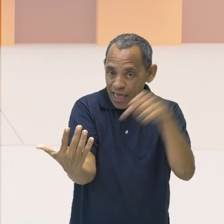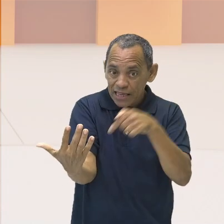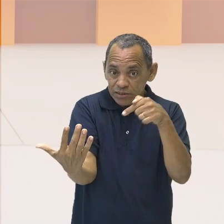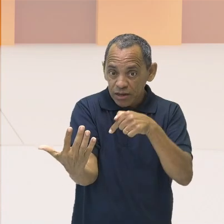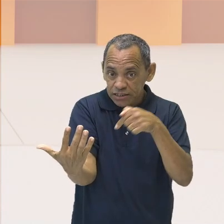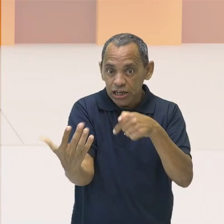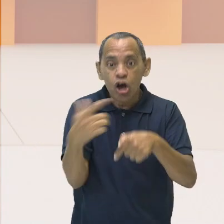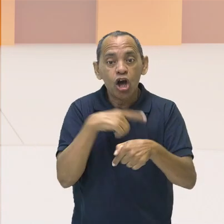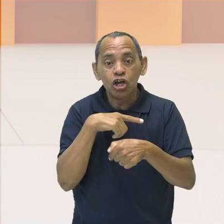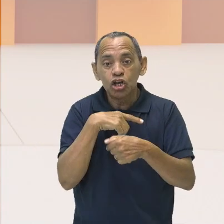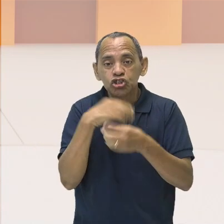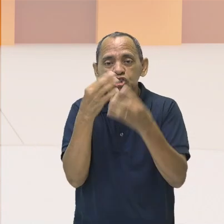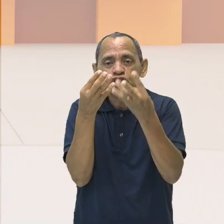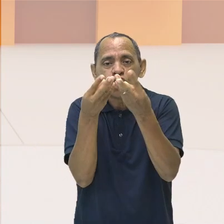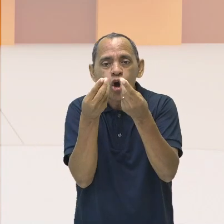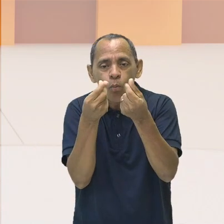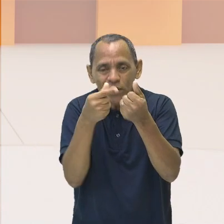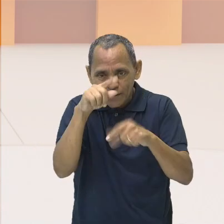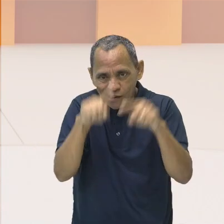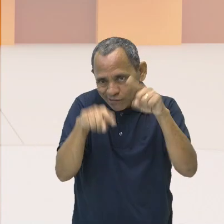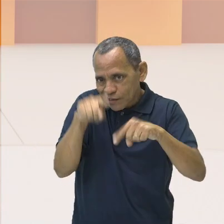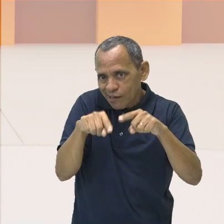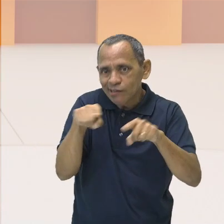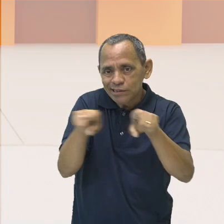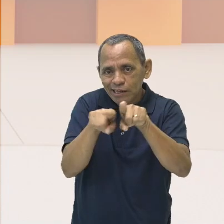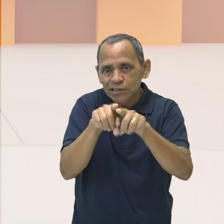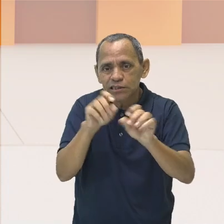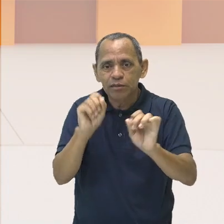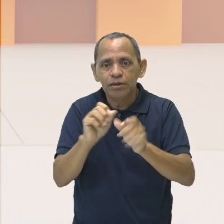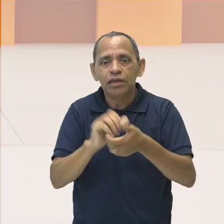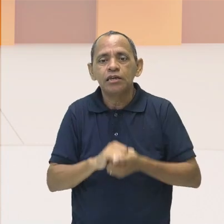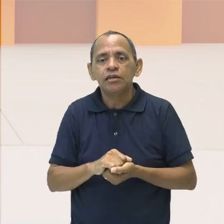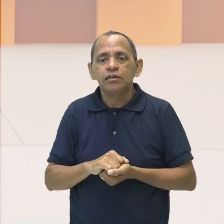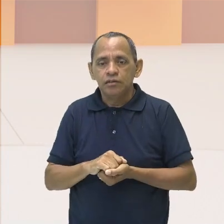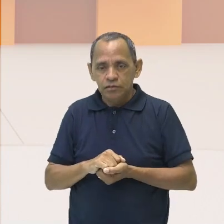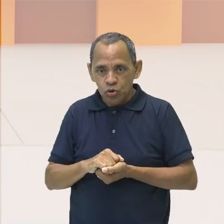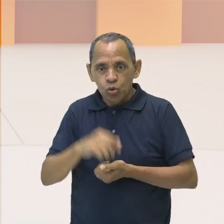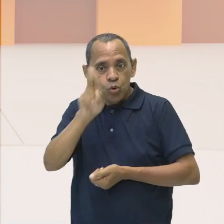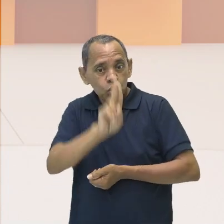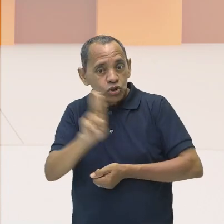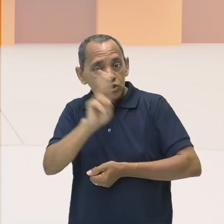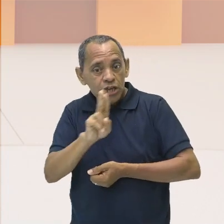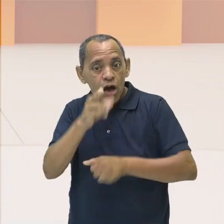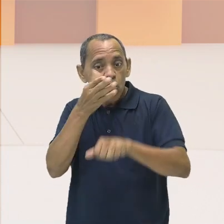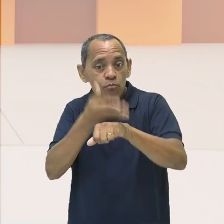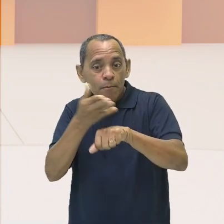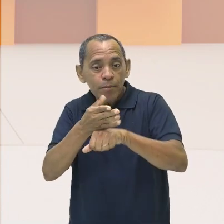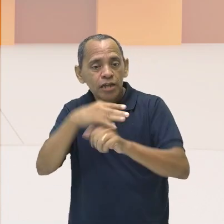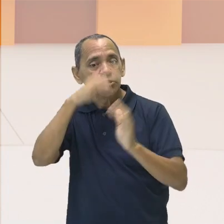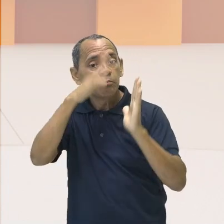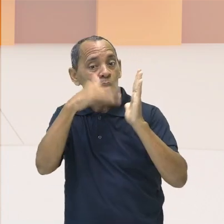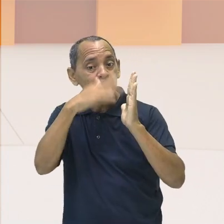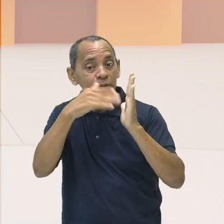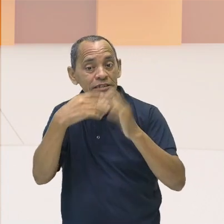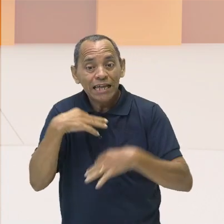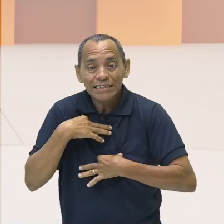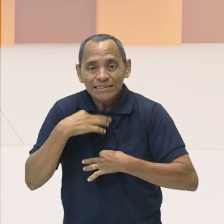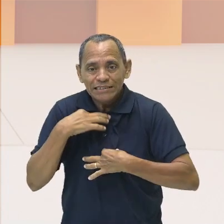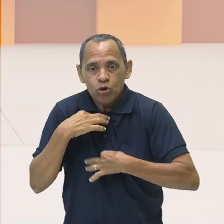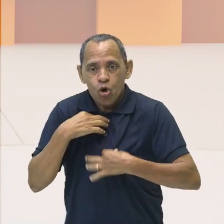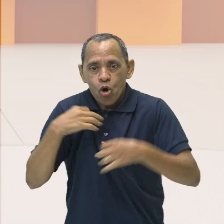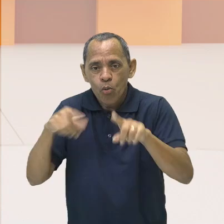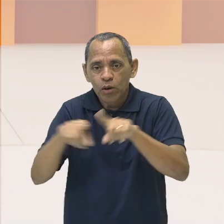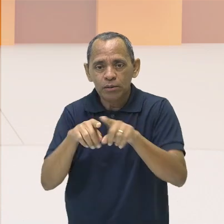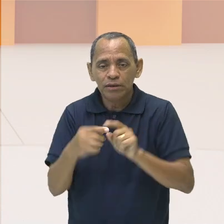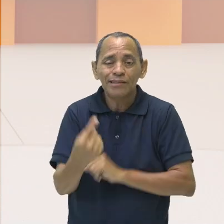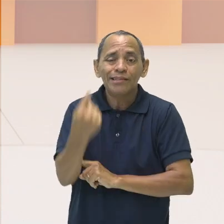resina, ela era utilizada para tingir tecidos na Europa. Então, houve a exploração do pau-brasil,